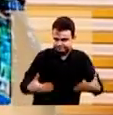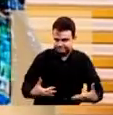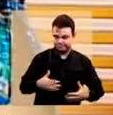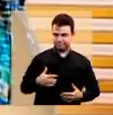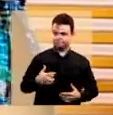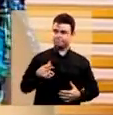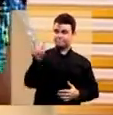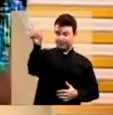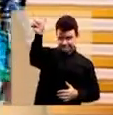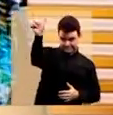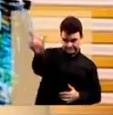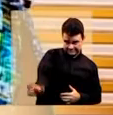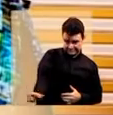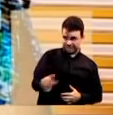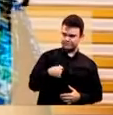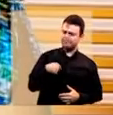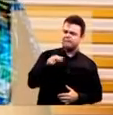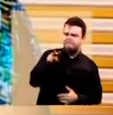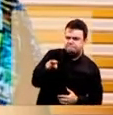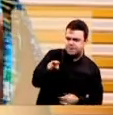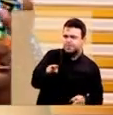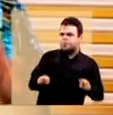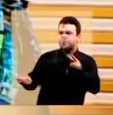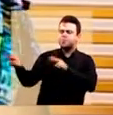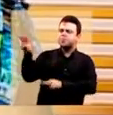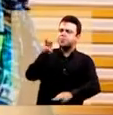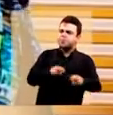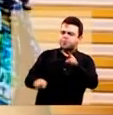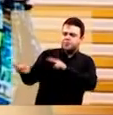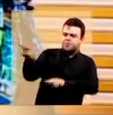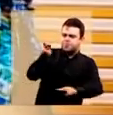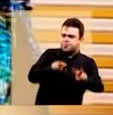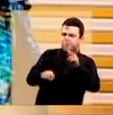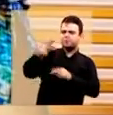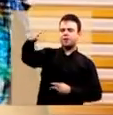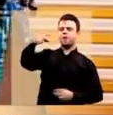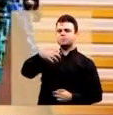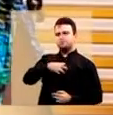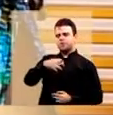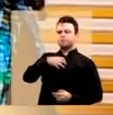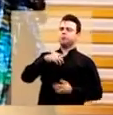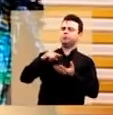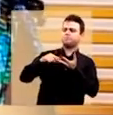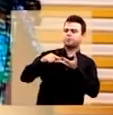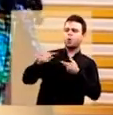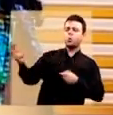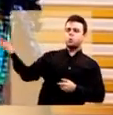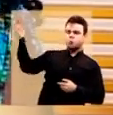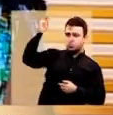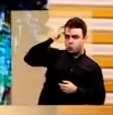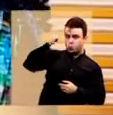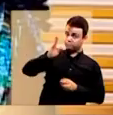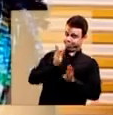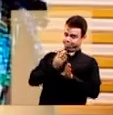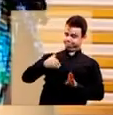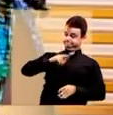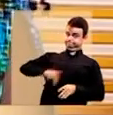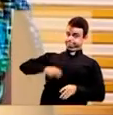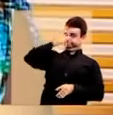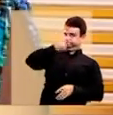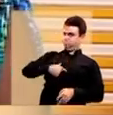um símbolo ou algum instrumento ou algum conceito de uma... Comportamento, né? Algum comportamento de uma cultura que não é a